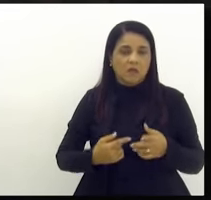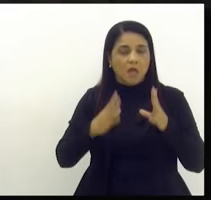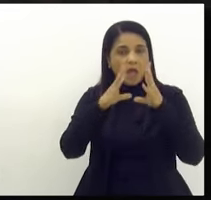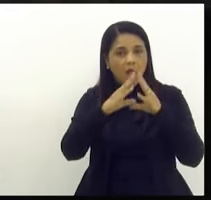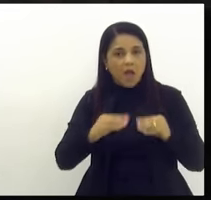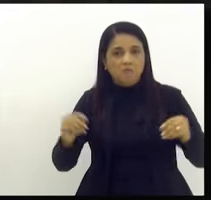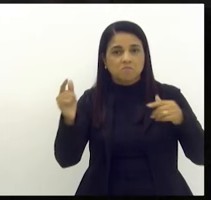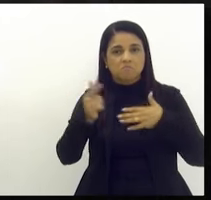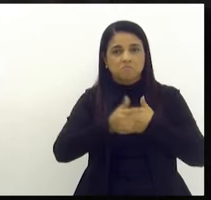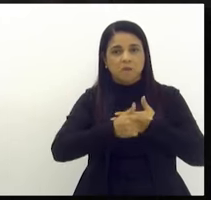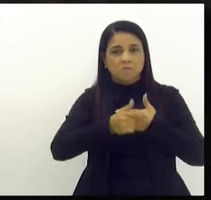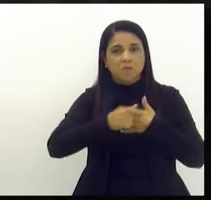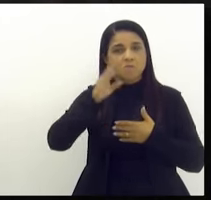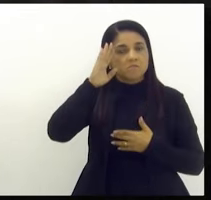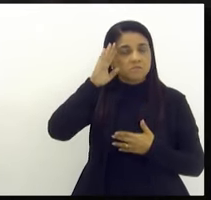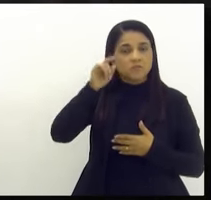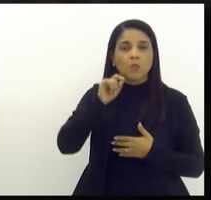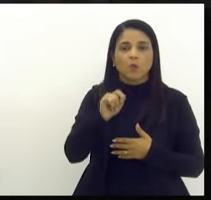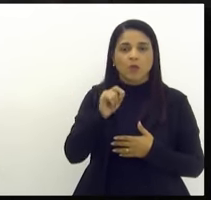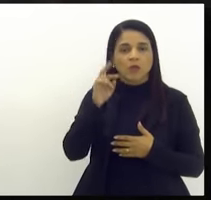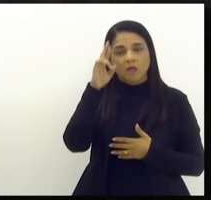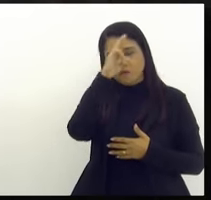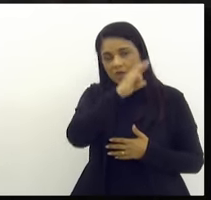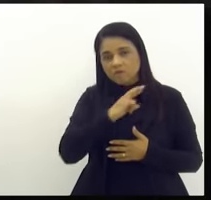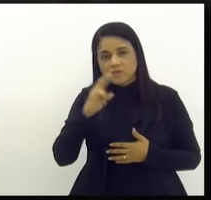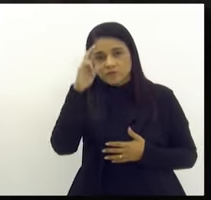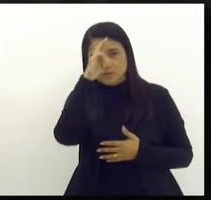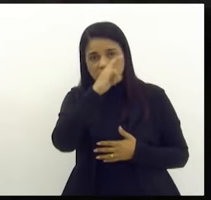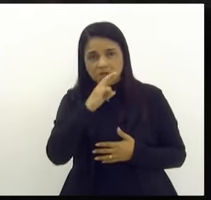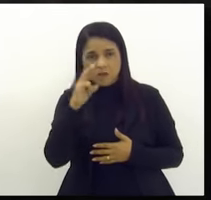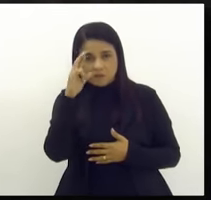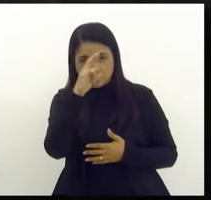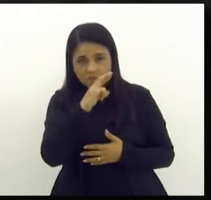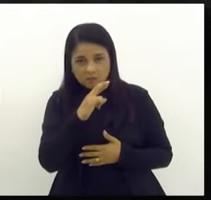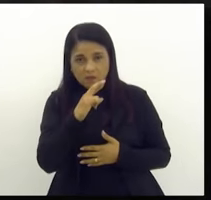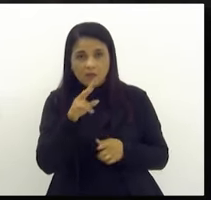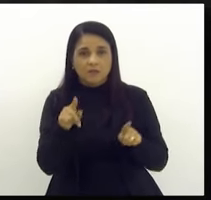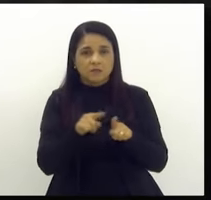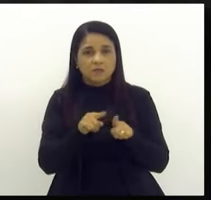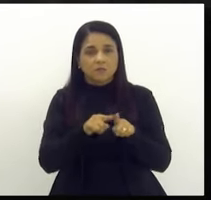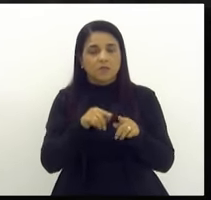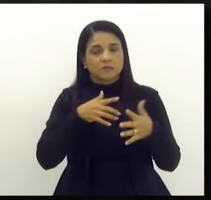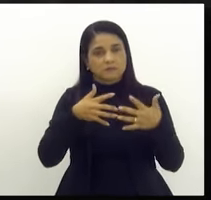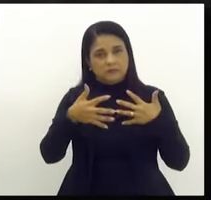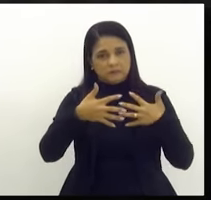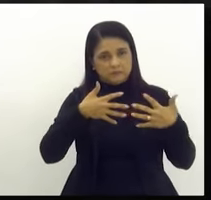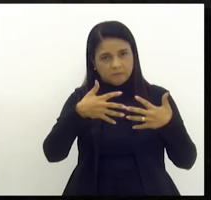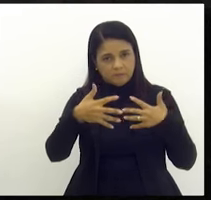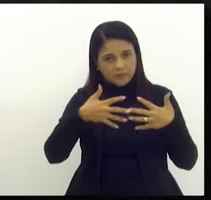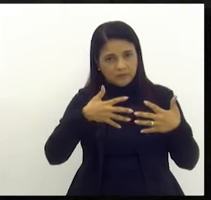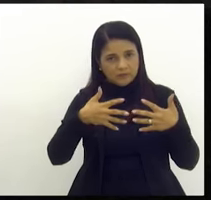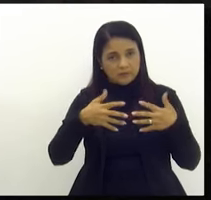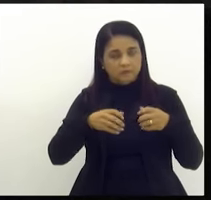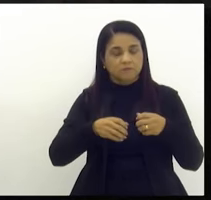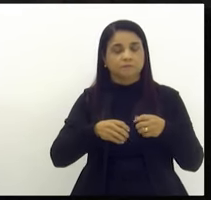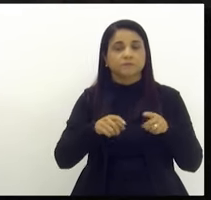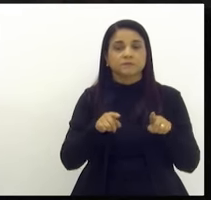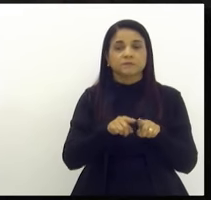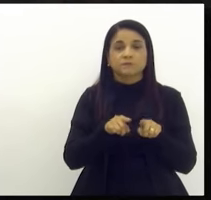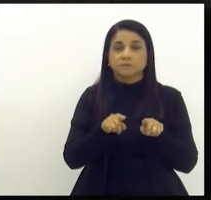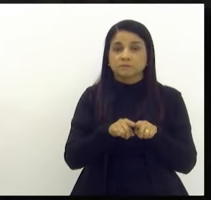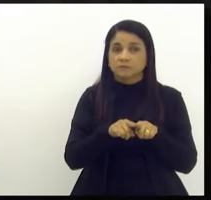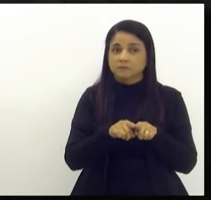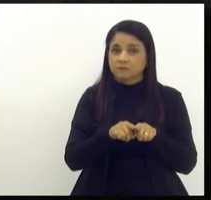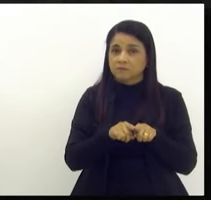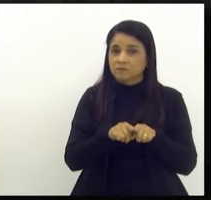papel principal que é fiscalizar e ser também transparente e ser também não pode